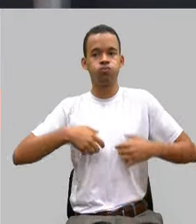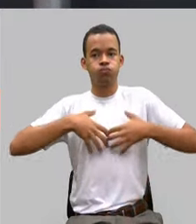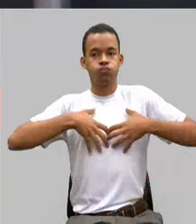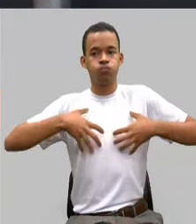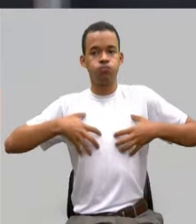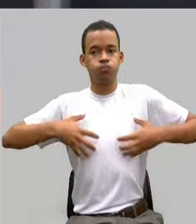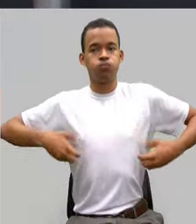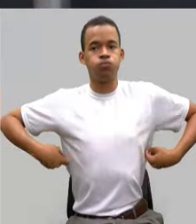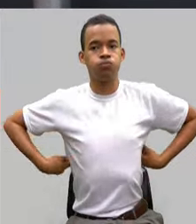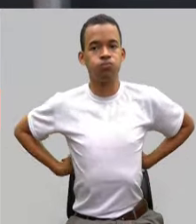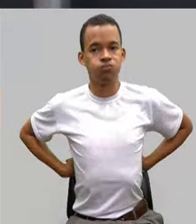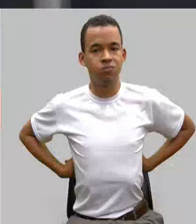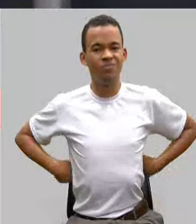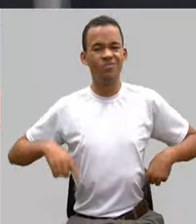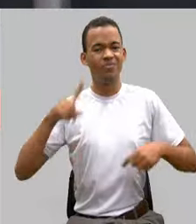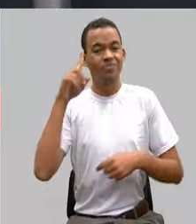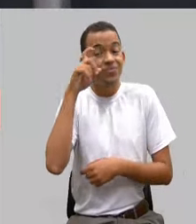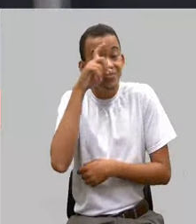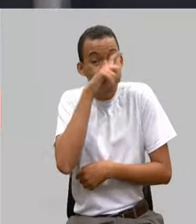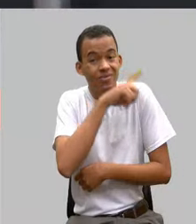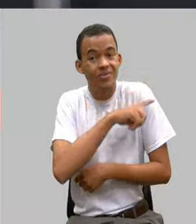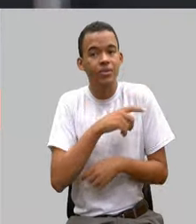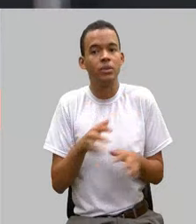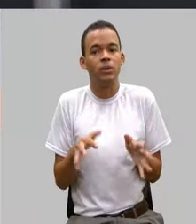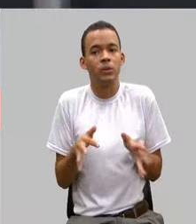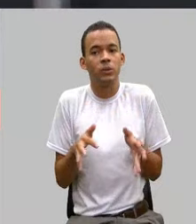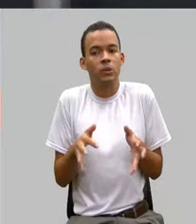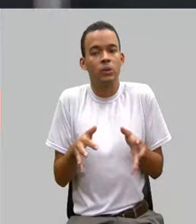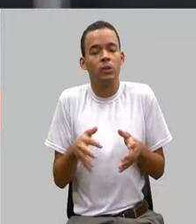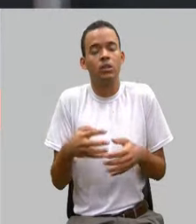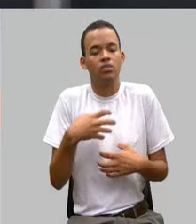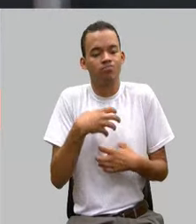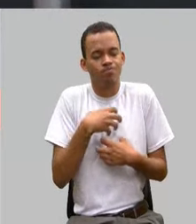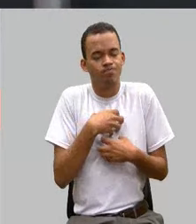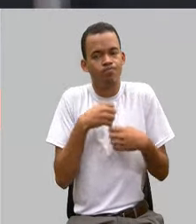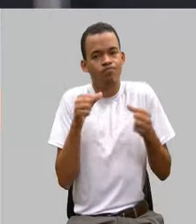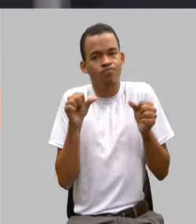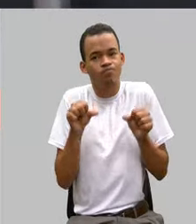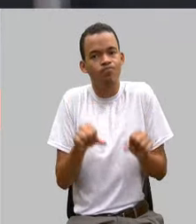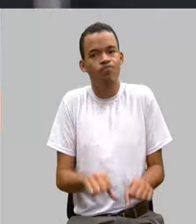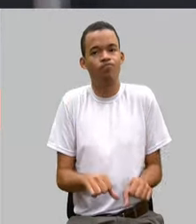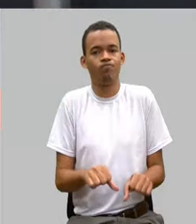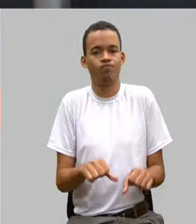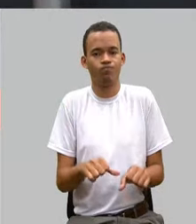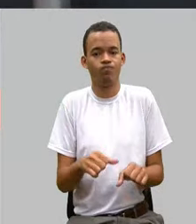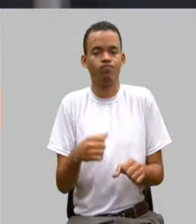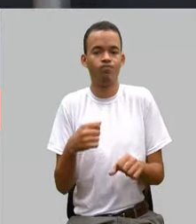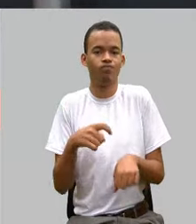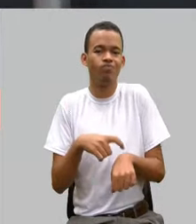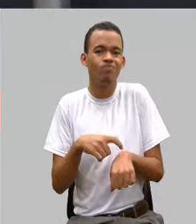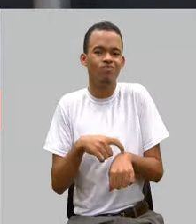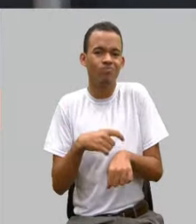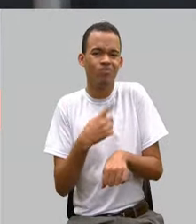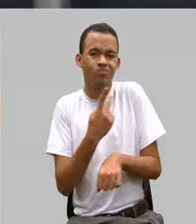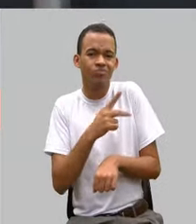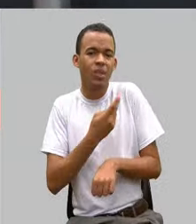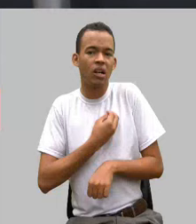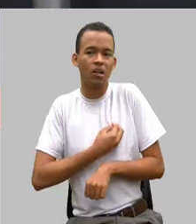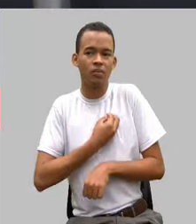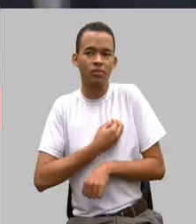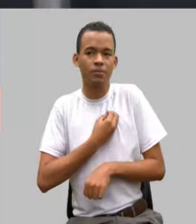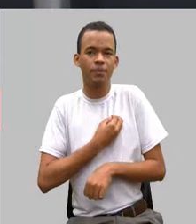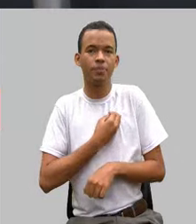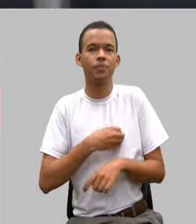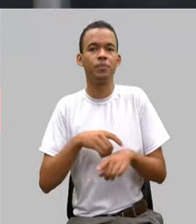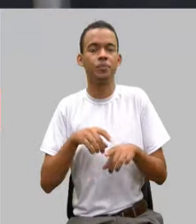quão terrorífico pode ser essa sensação debilitante para alguém que algum em algum momento da sua vida quadros